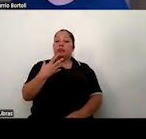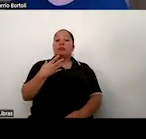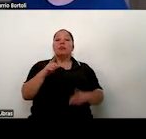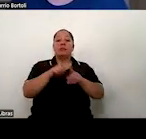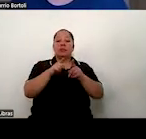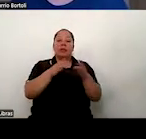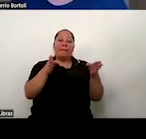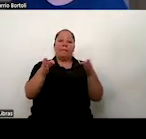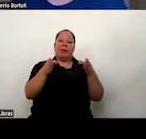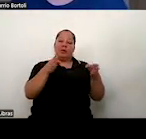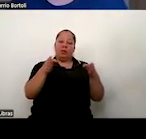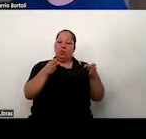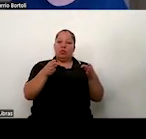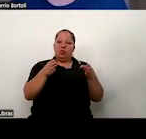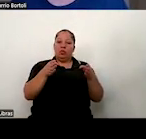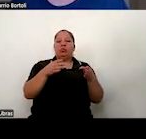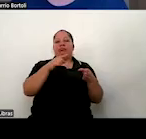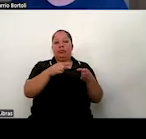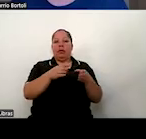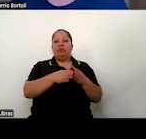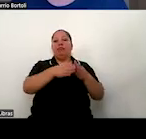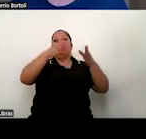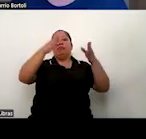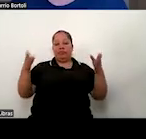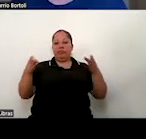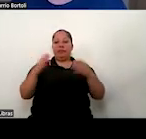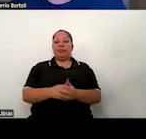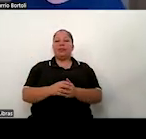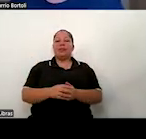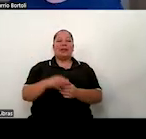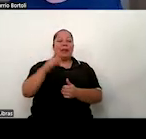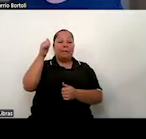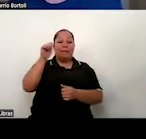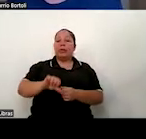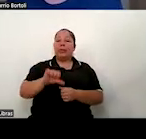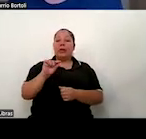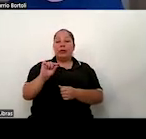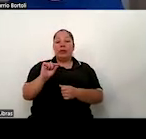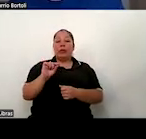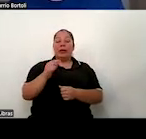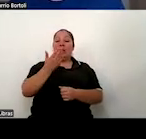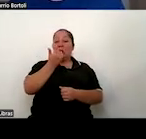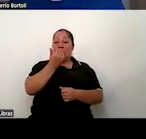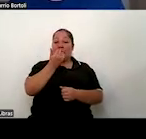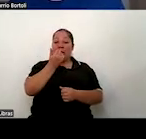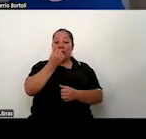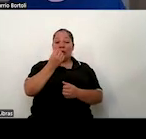o pior, que são os vilões mesmo, são os alimentos ultraprocessados, que são aquelas formulações industriais, né? Que tem pouco